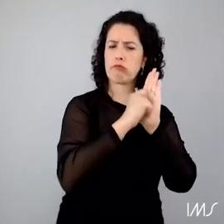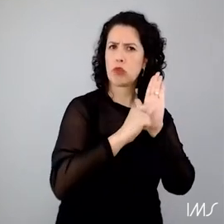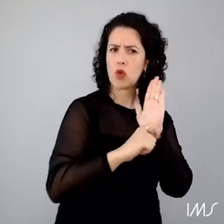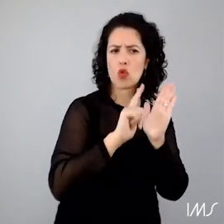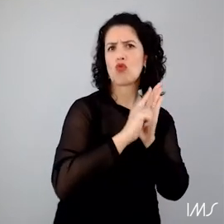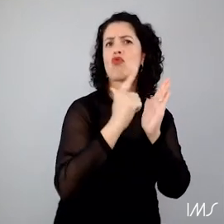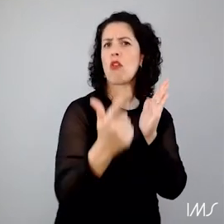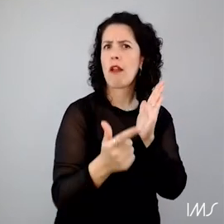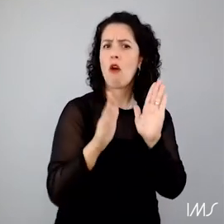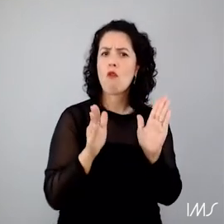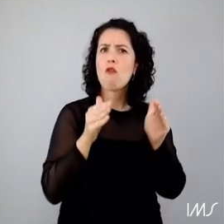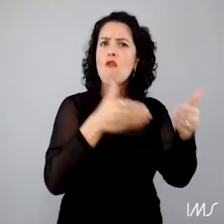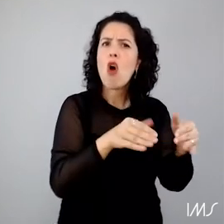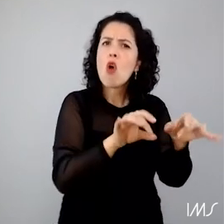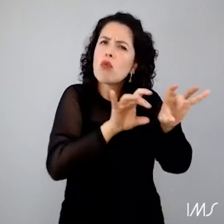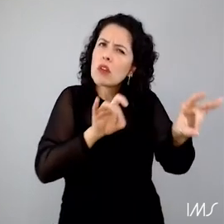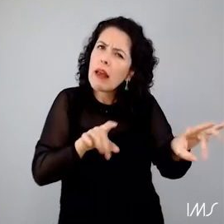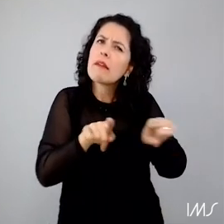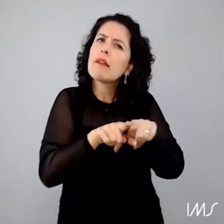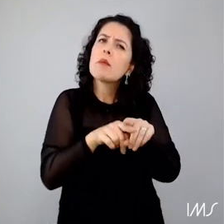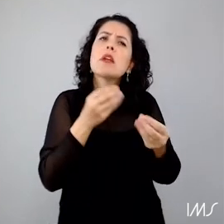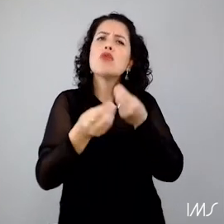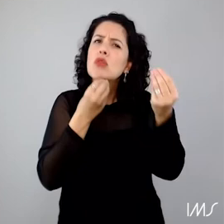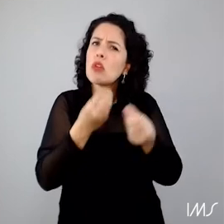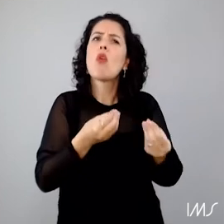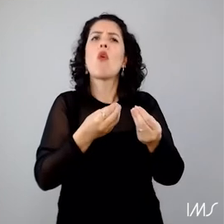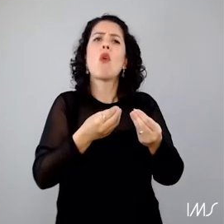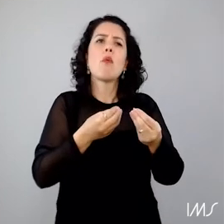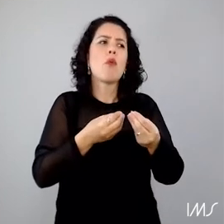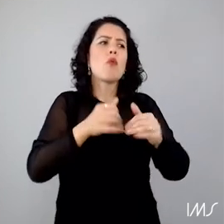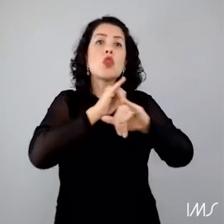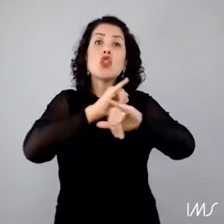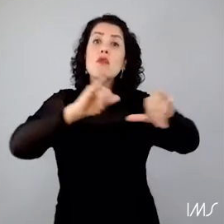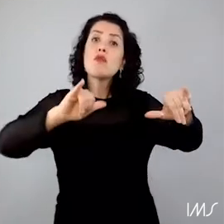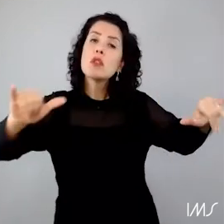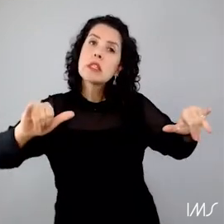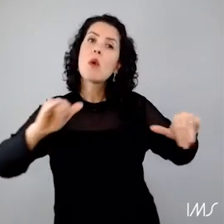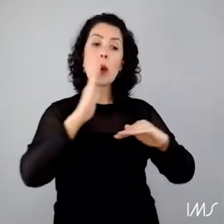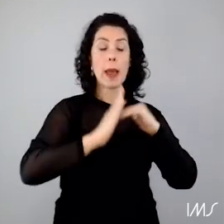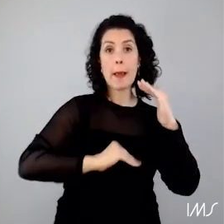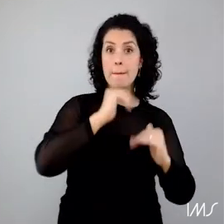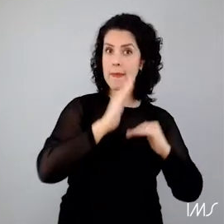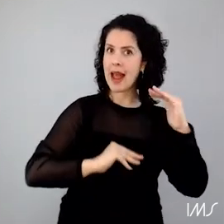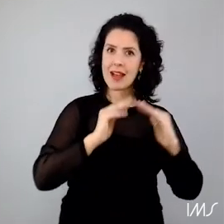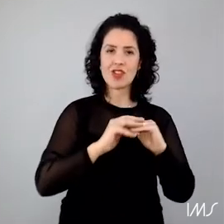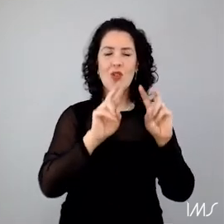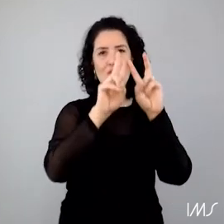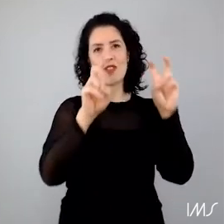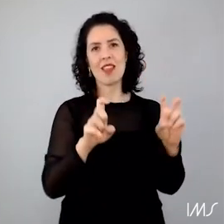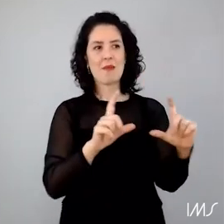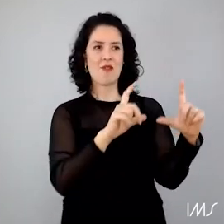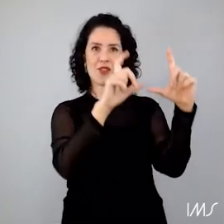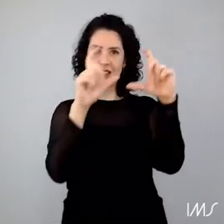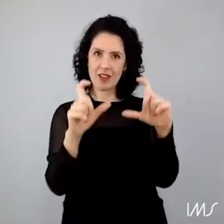técnica e um pouco voltada para aspectos também de difusão e de afirmação também da prática da fotografia, através de